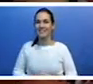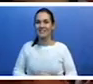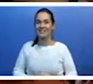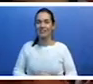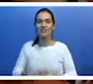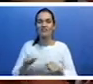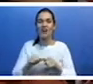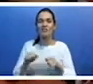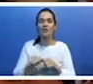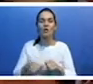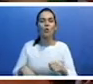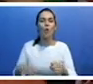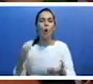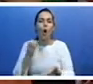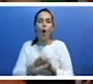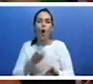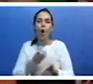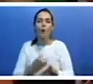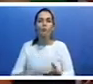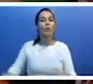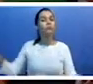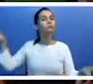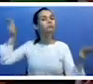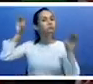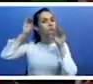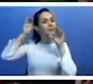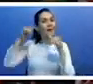com um copinho. Quem nunca fez isso, hein?